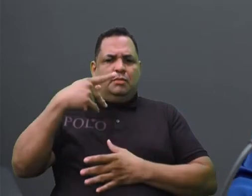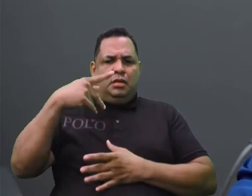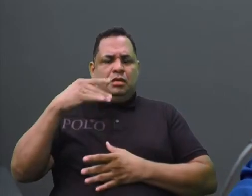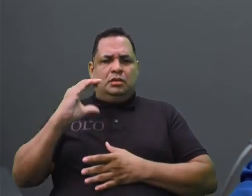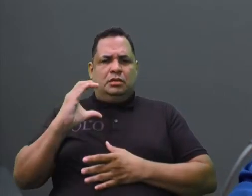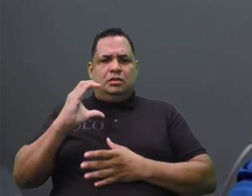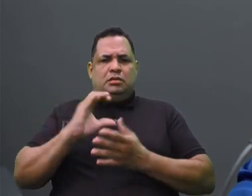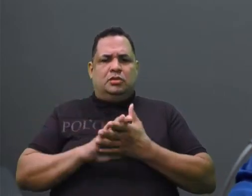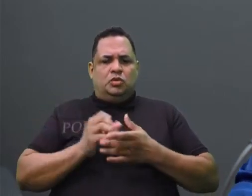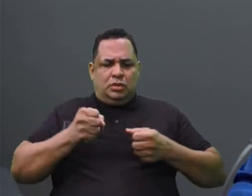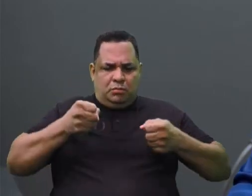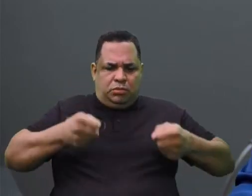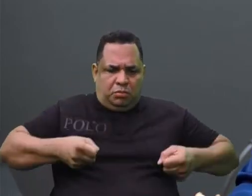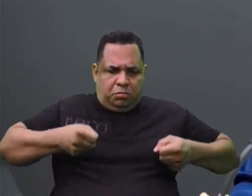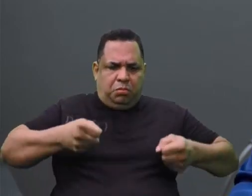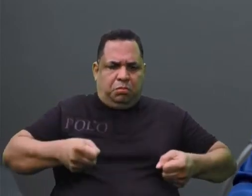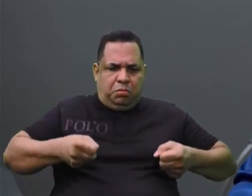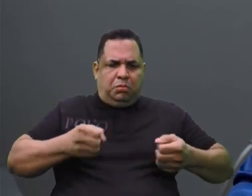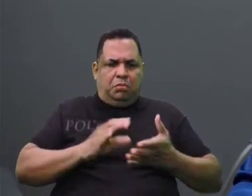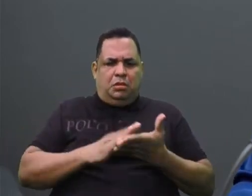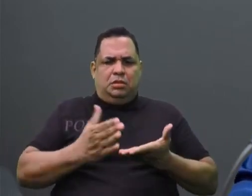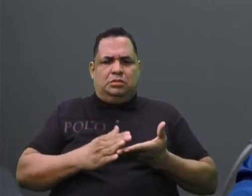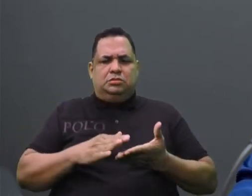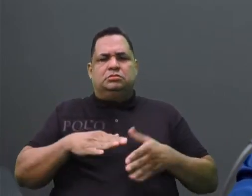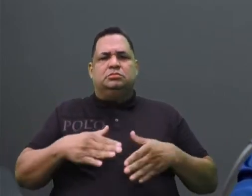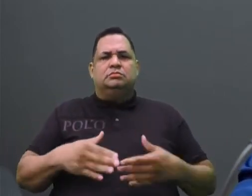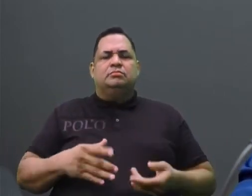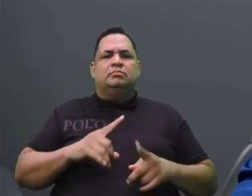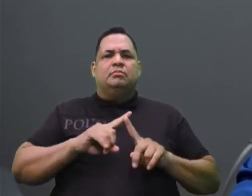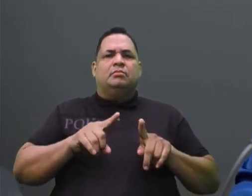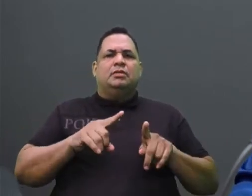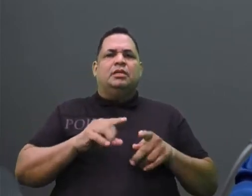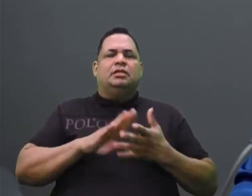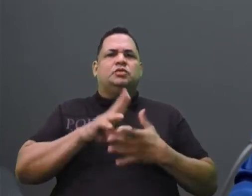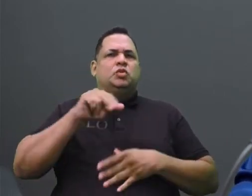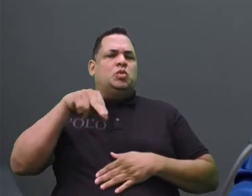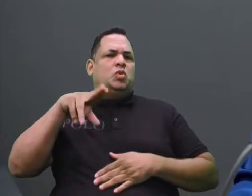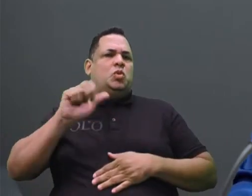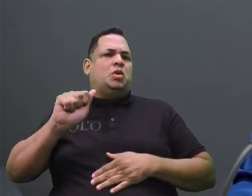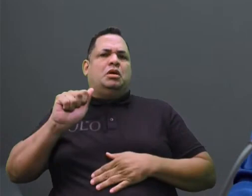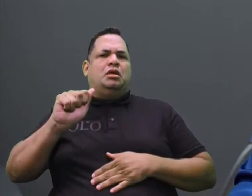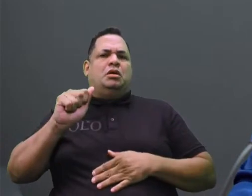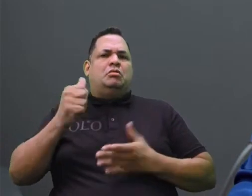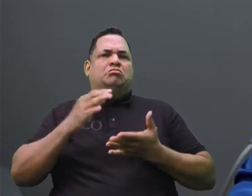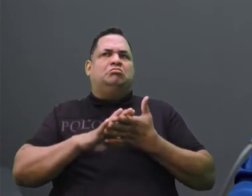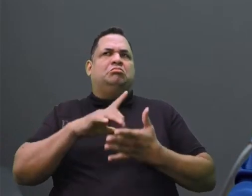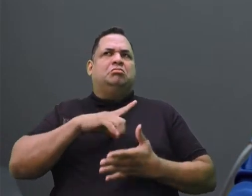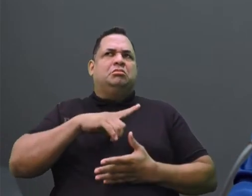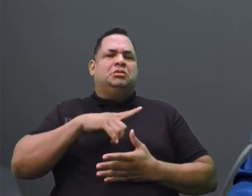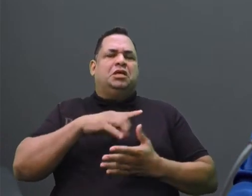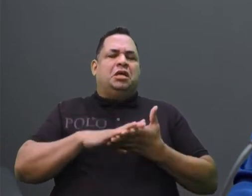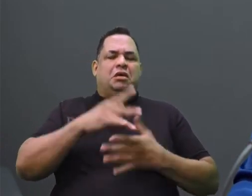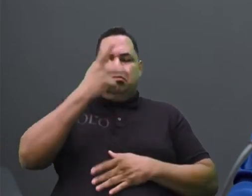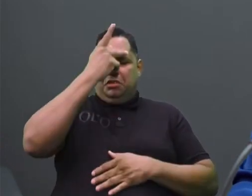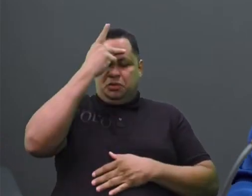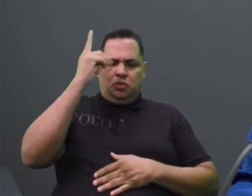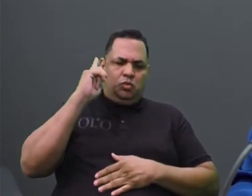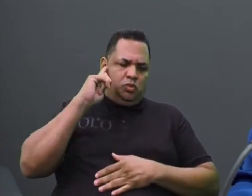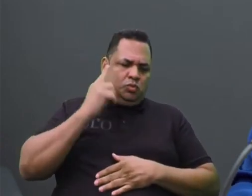que usava muletas e tal. Então, tinha essa ideia. Mas eu jamais imaginei que existiam pessoas